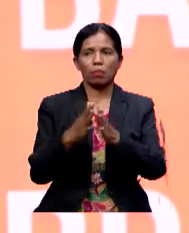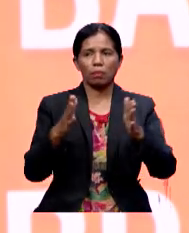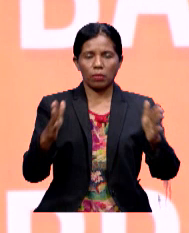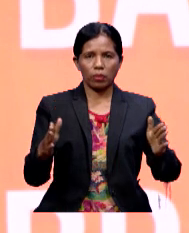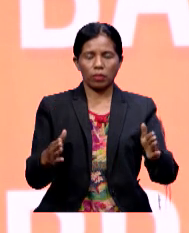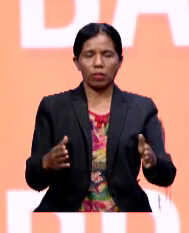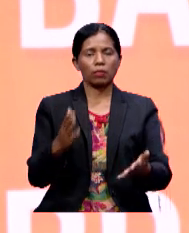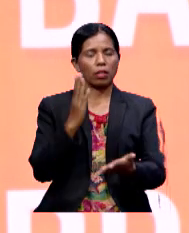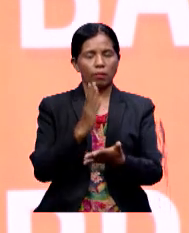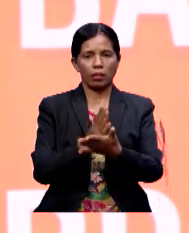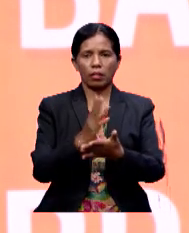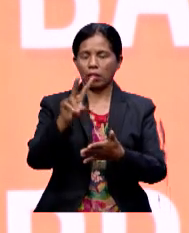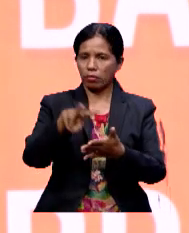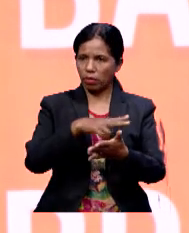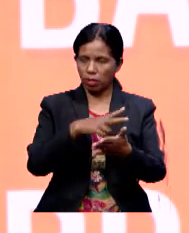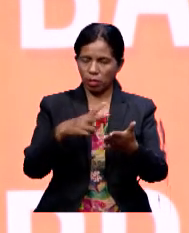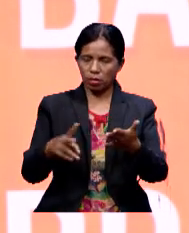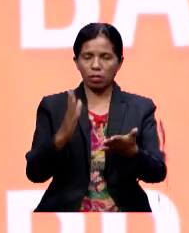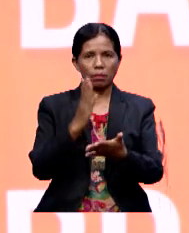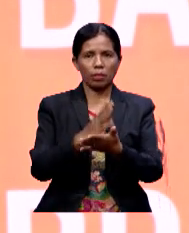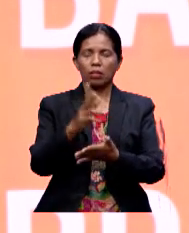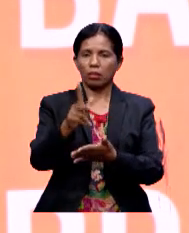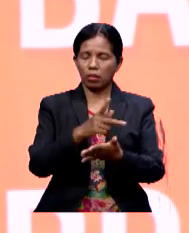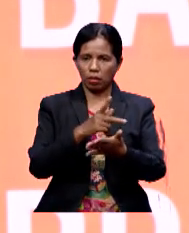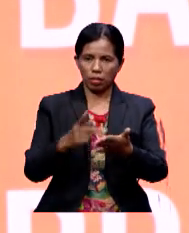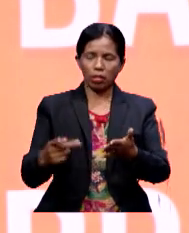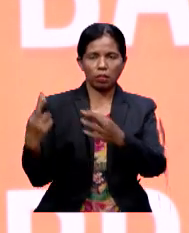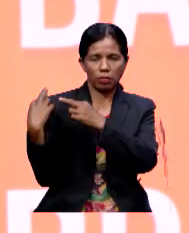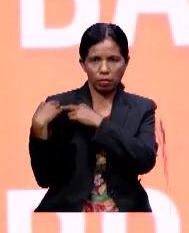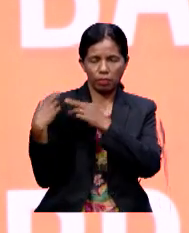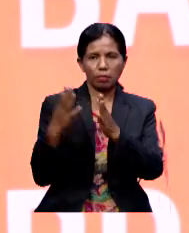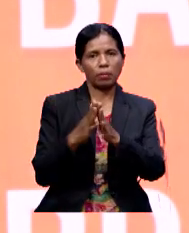prevenção violência, prevenção um crime, nem papel dia uma que nem.